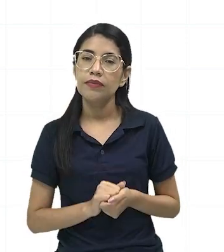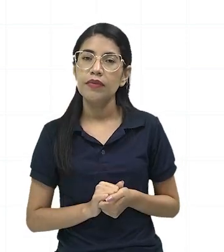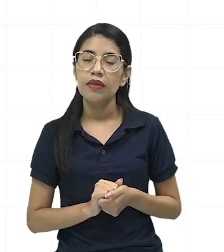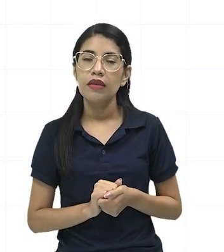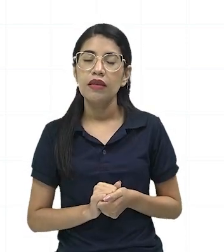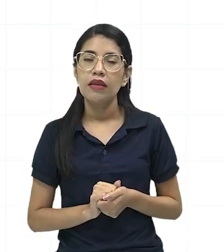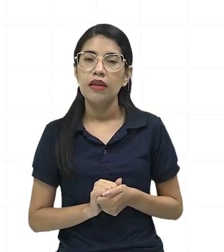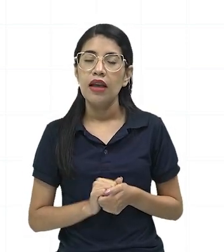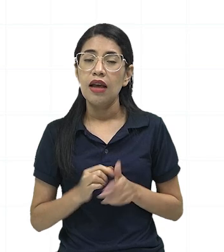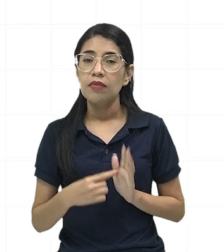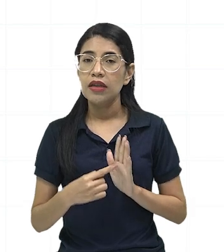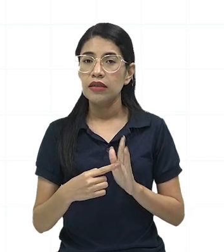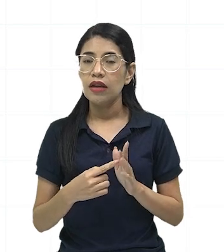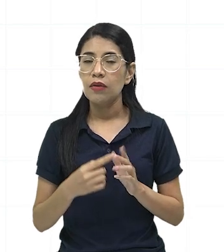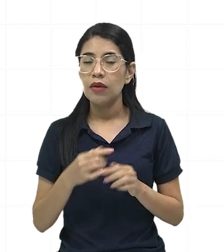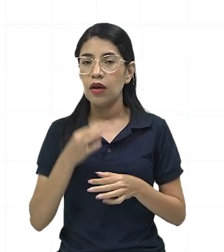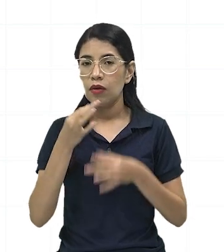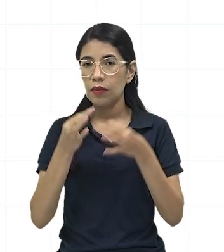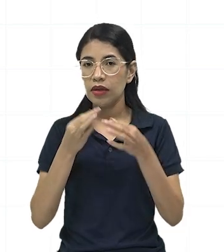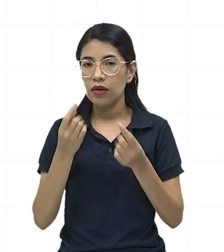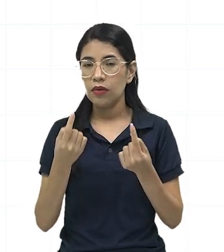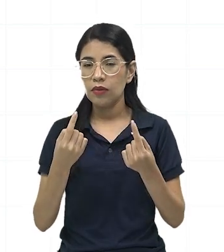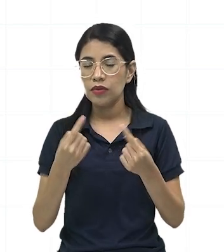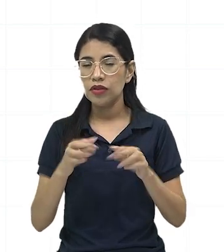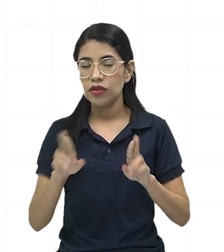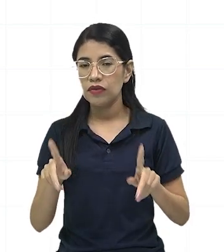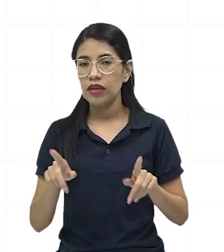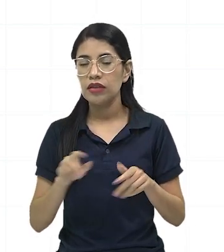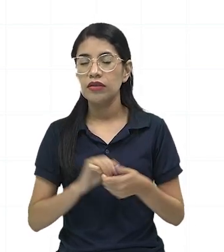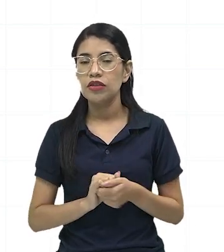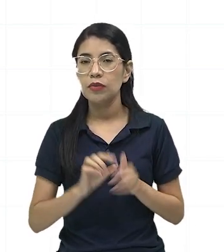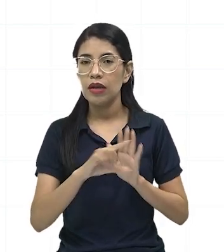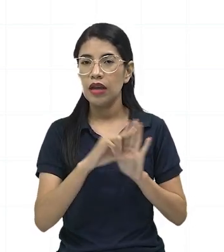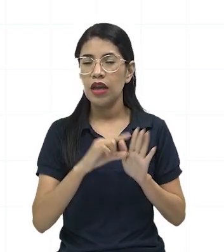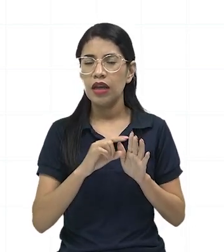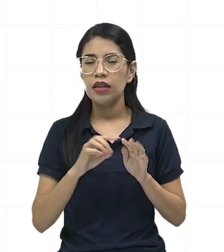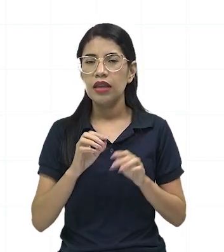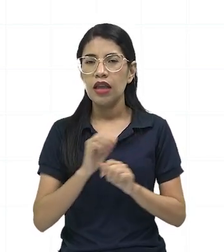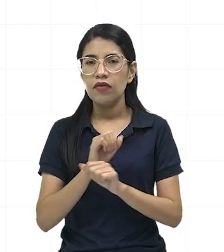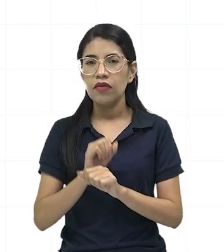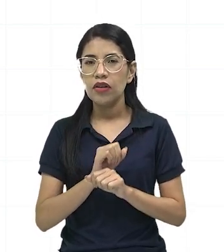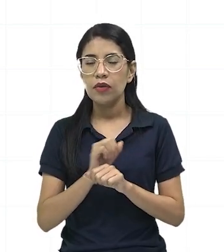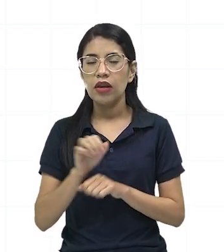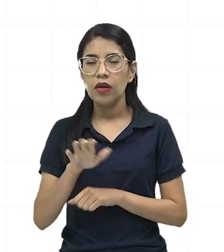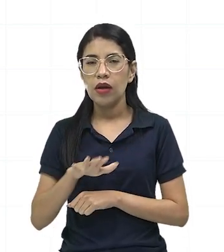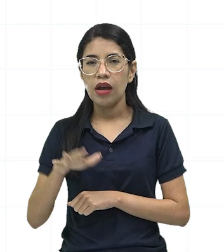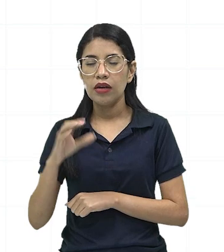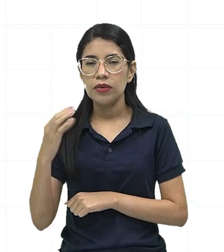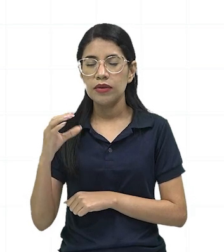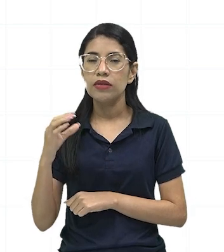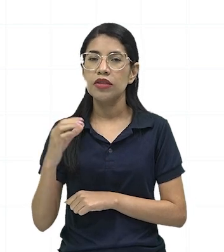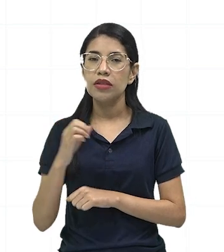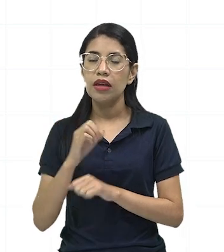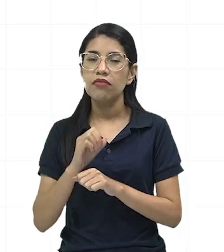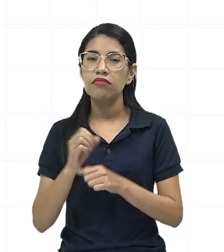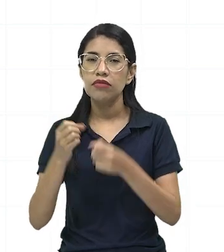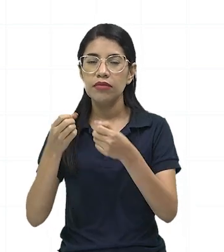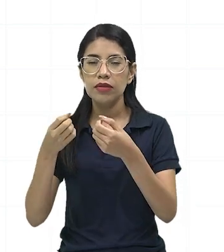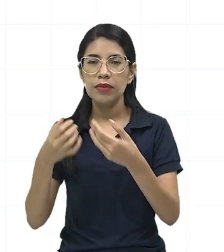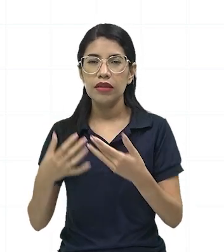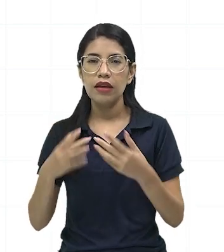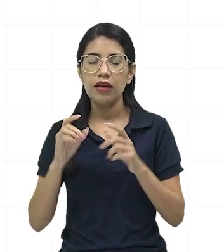um contraponto. Num parágrafo você defendeu que todos os cientistas que falaram ali sobre tecnologia